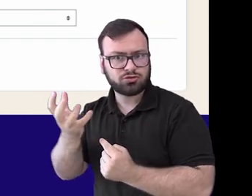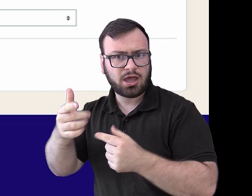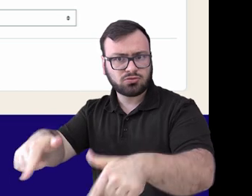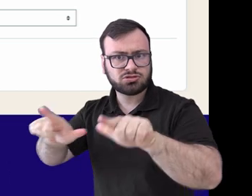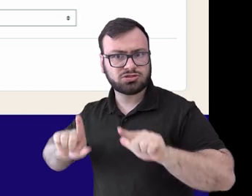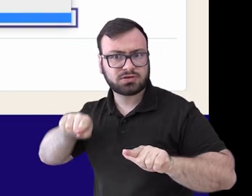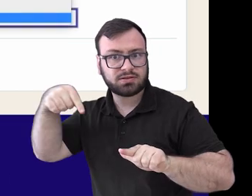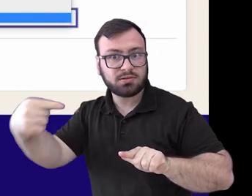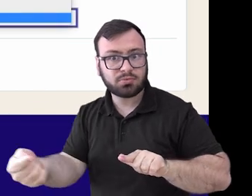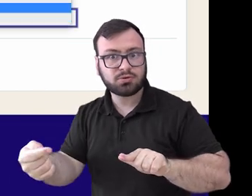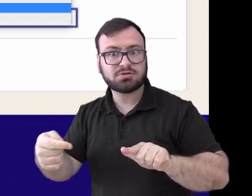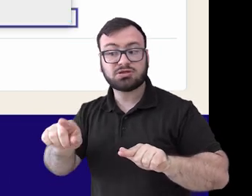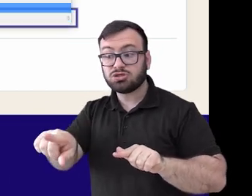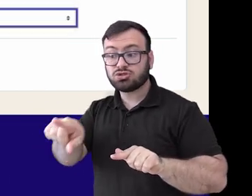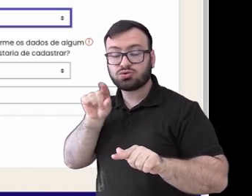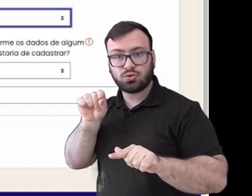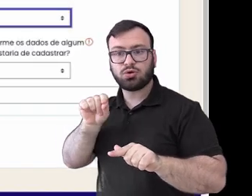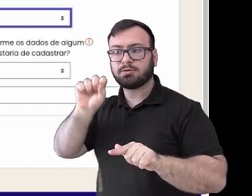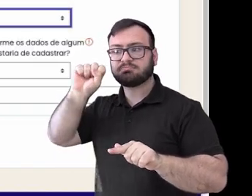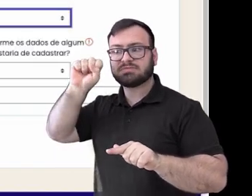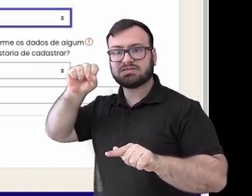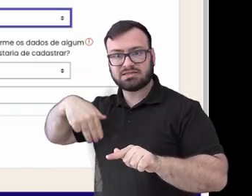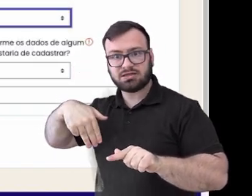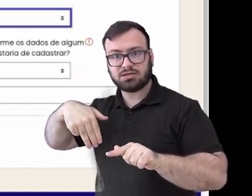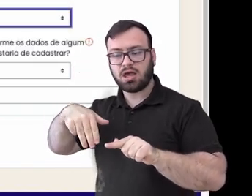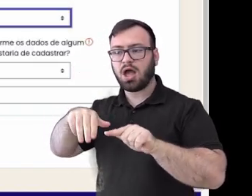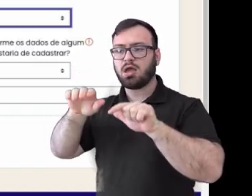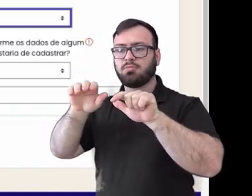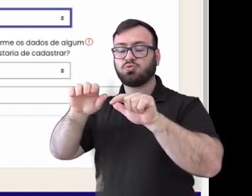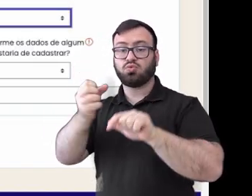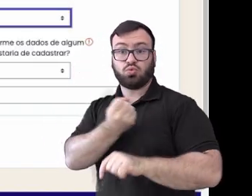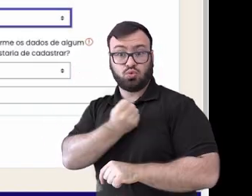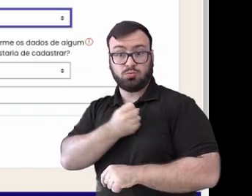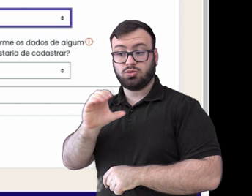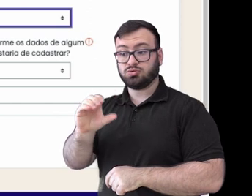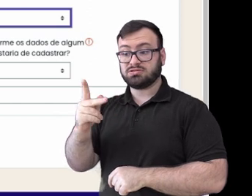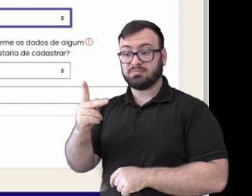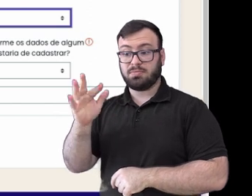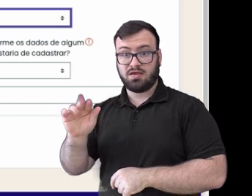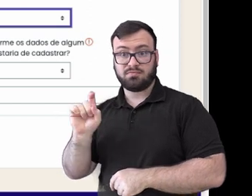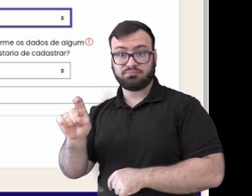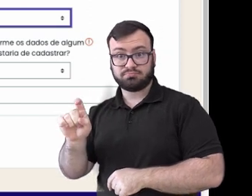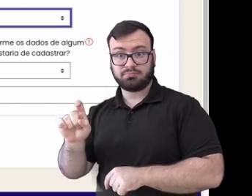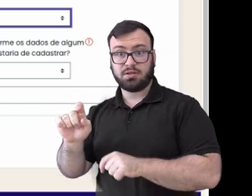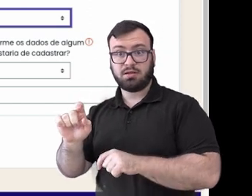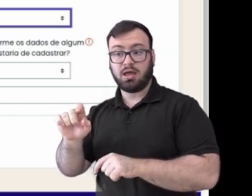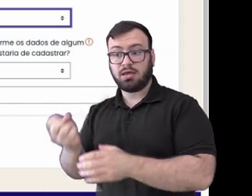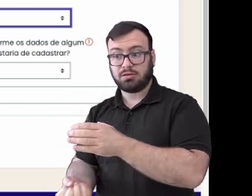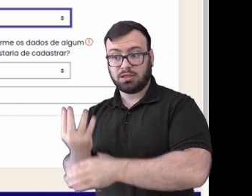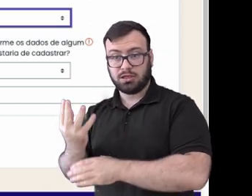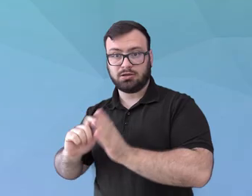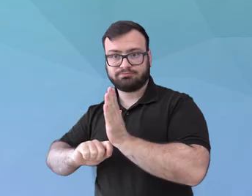posterior em certificado e escolha a opção Sim digite o seu CPF e no botão criar